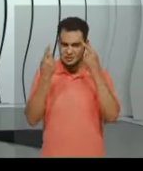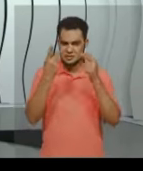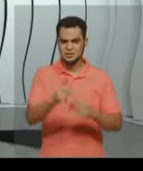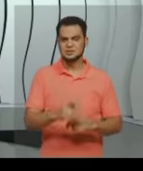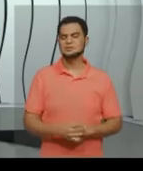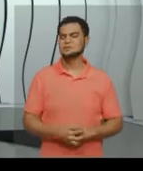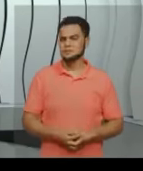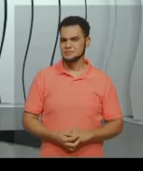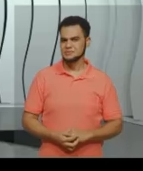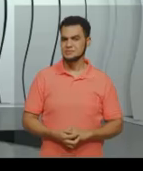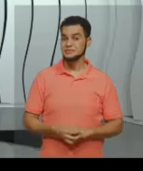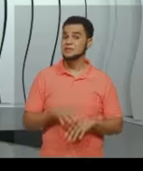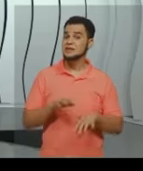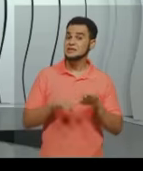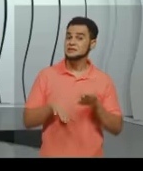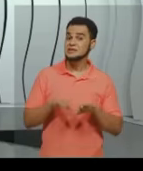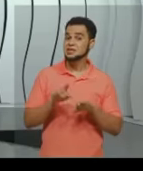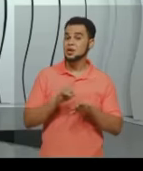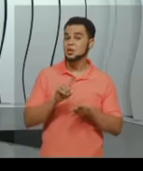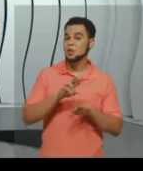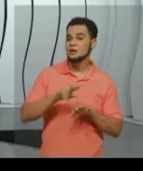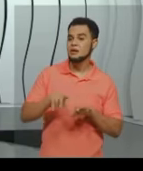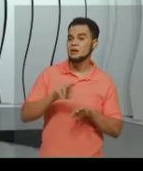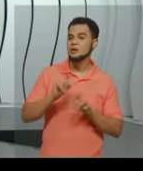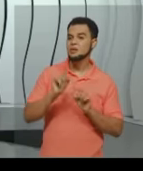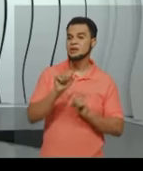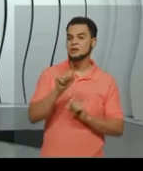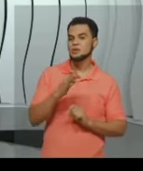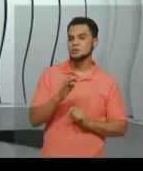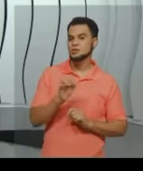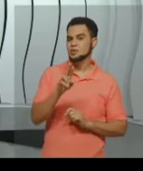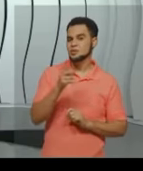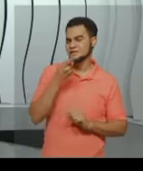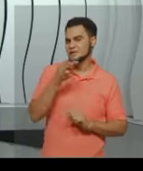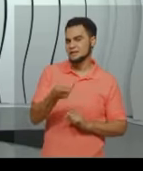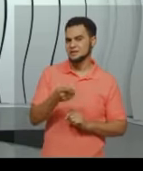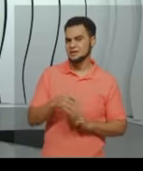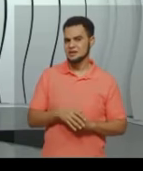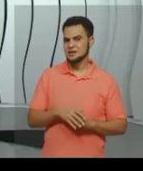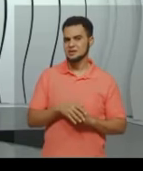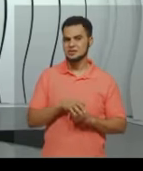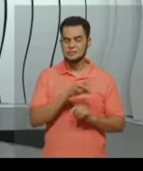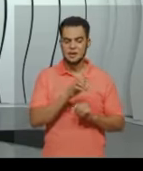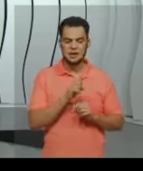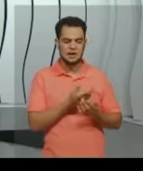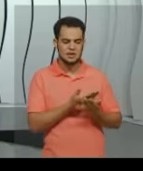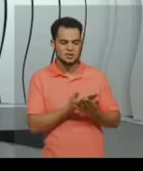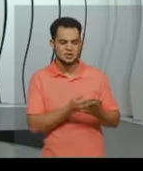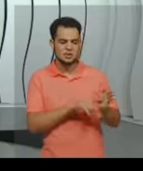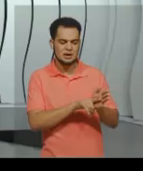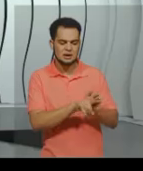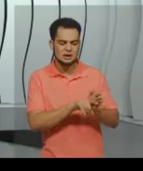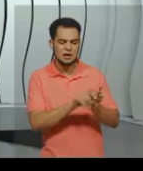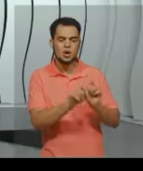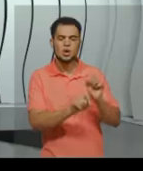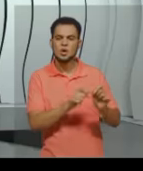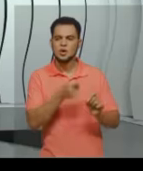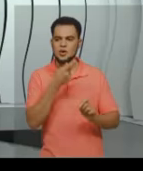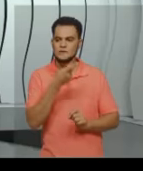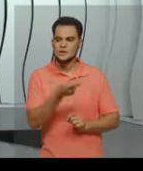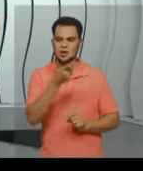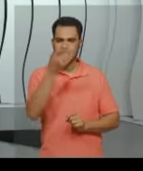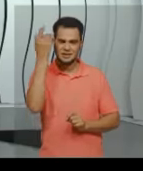o que o autor quis dizer. A gente pega a biografia, estuda e vê o que ele quis dizer dentro da época, mas o